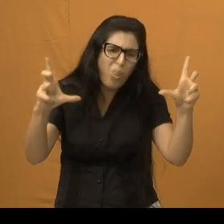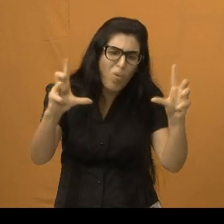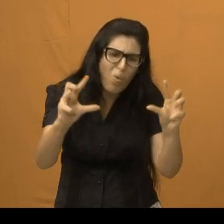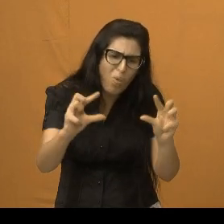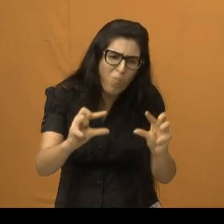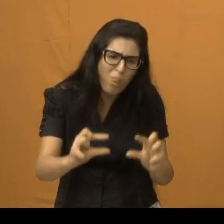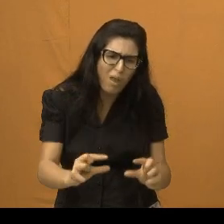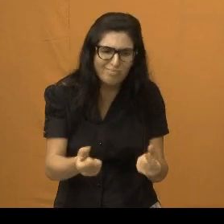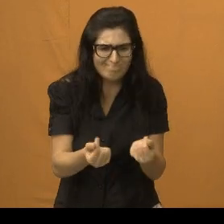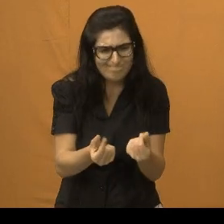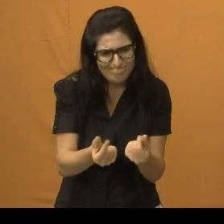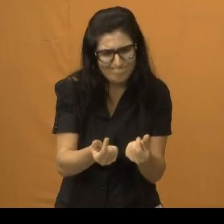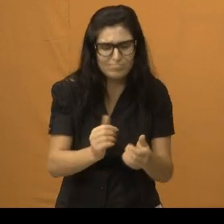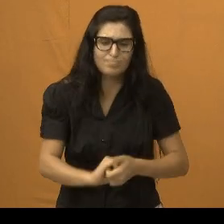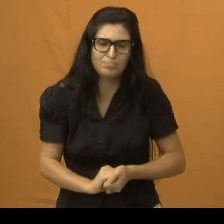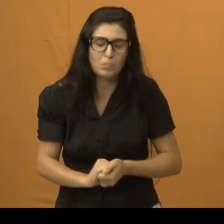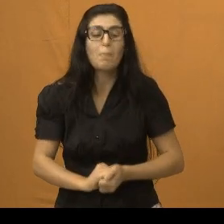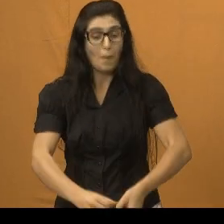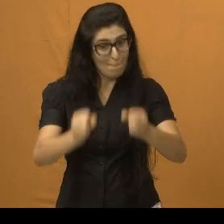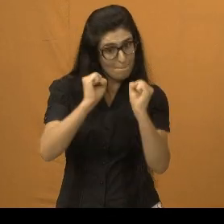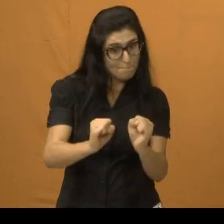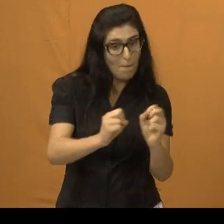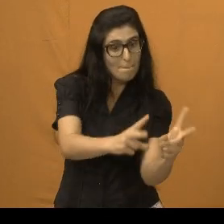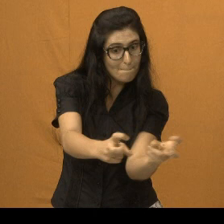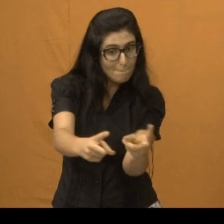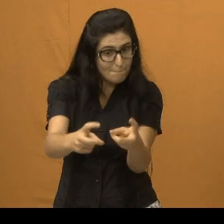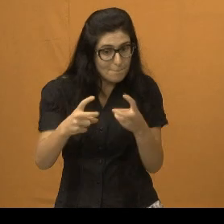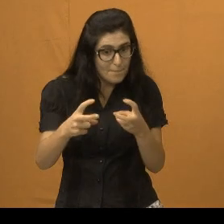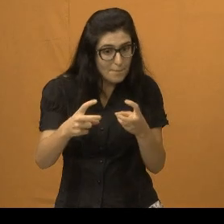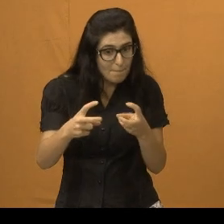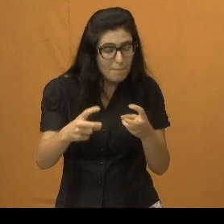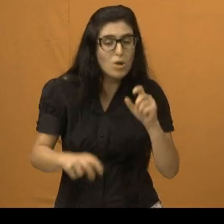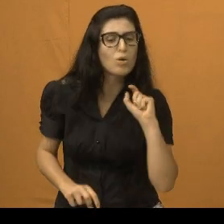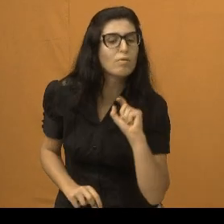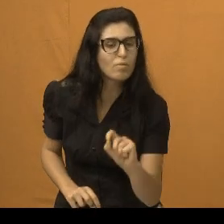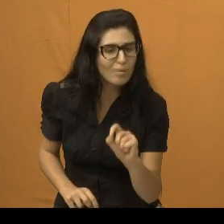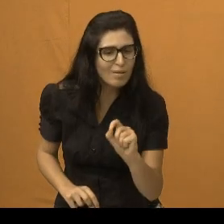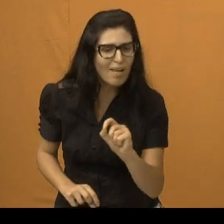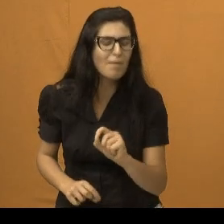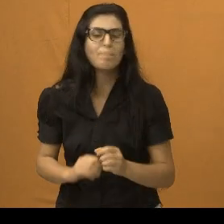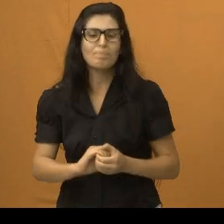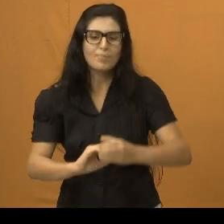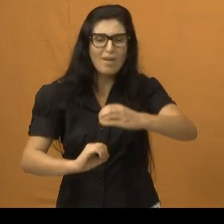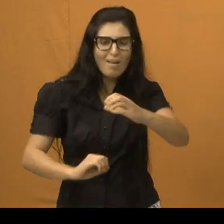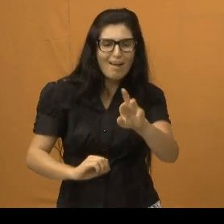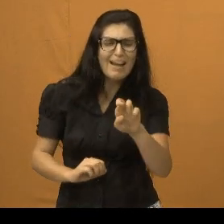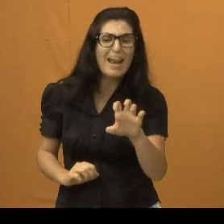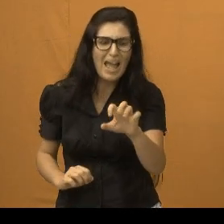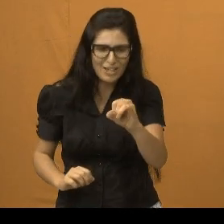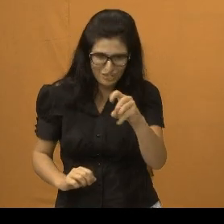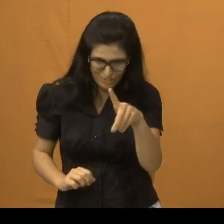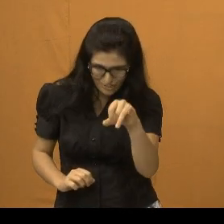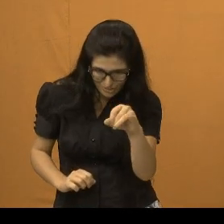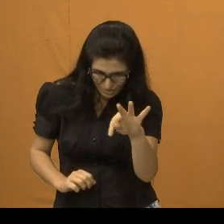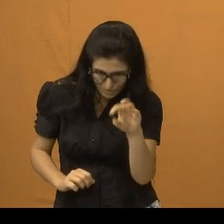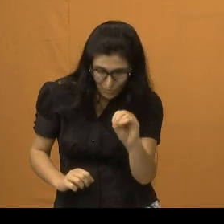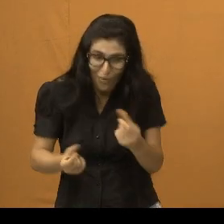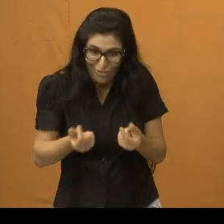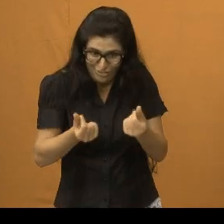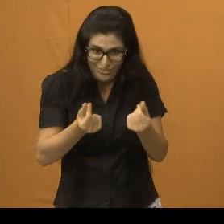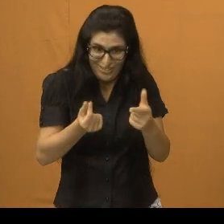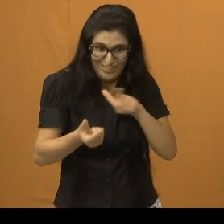valores. E na qual vocês podem perceber que, nas operações de crédito, né, a gente tinha